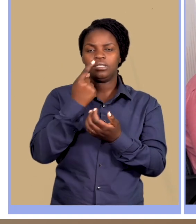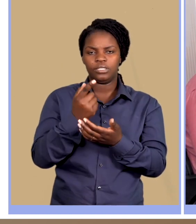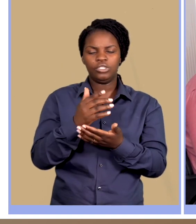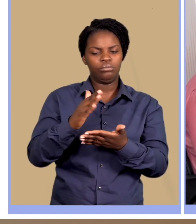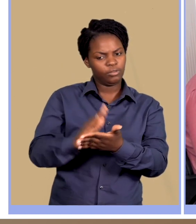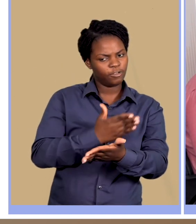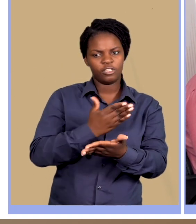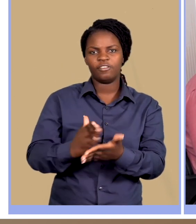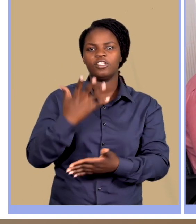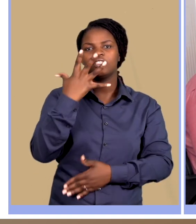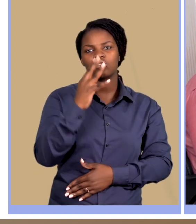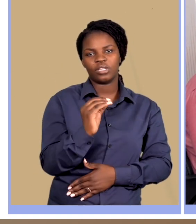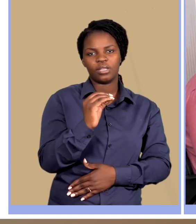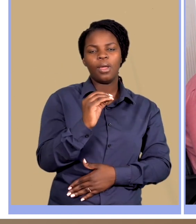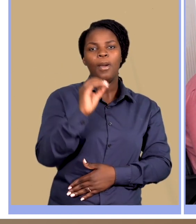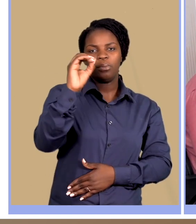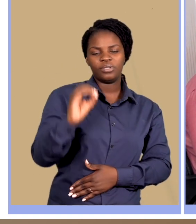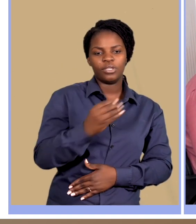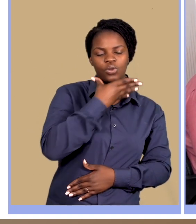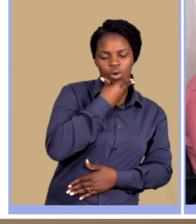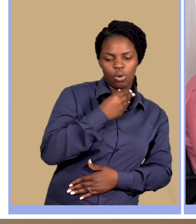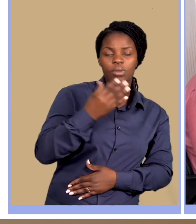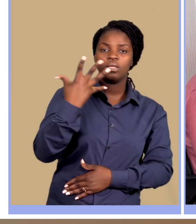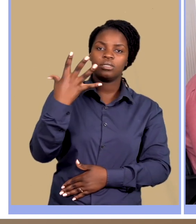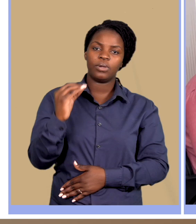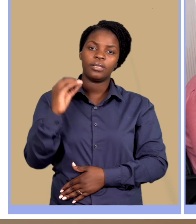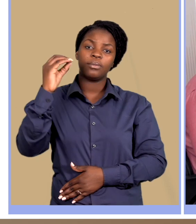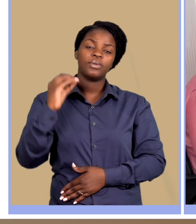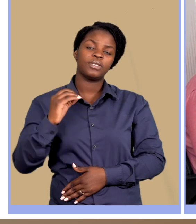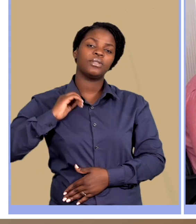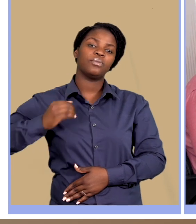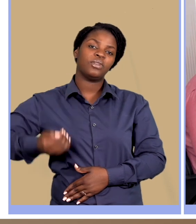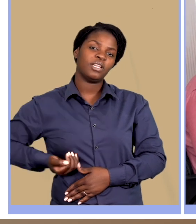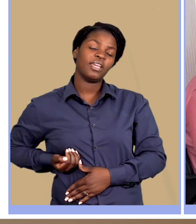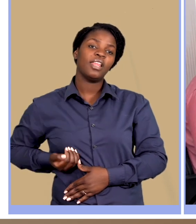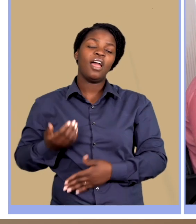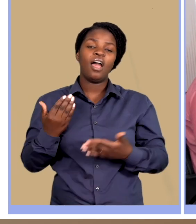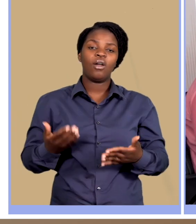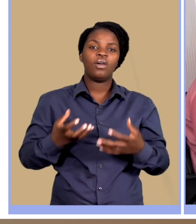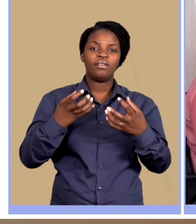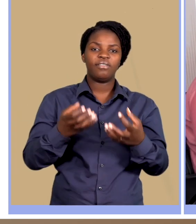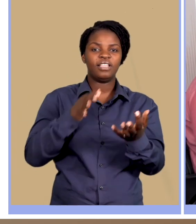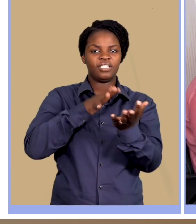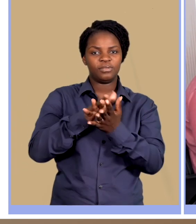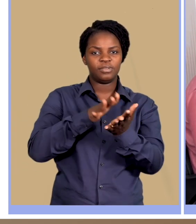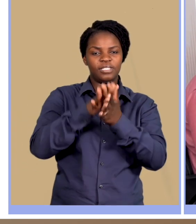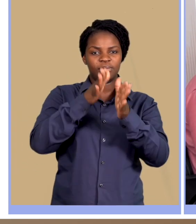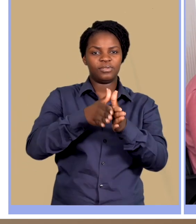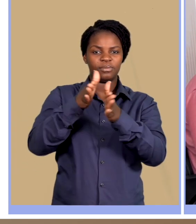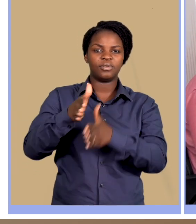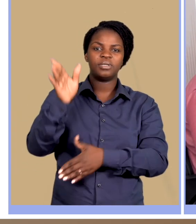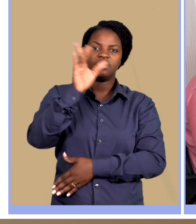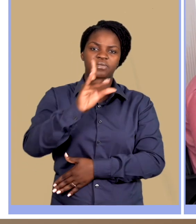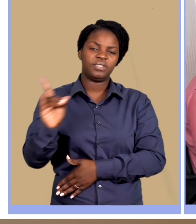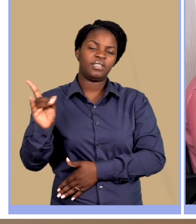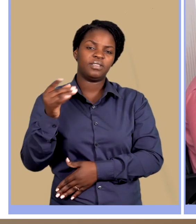homens. Então falta aqui definir percentagem de pessoas com deficiência. Sabe por quê, Rafa? No dia que nós formos a